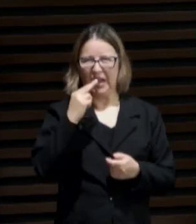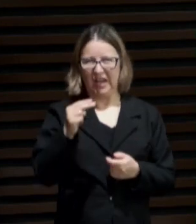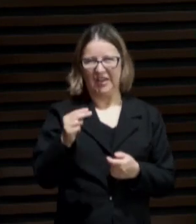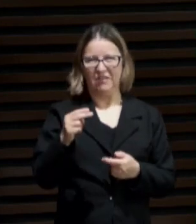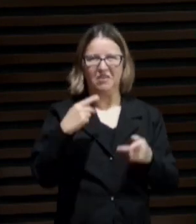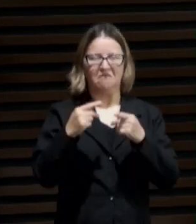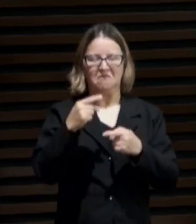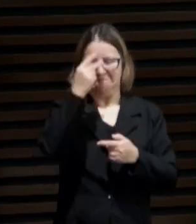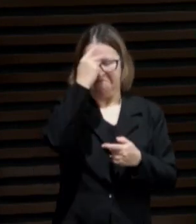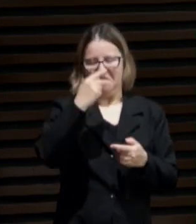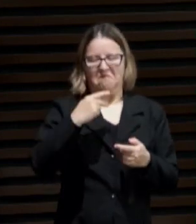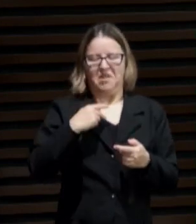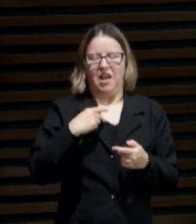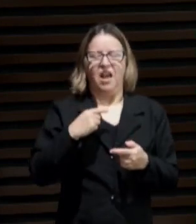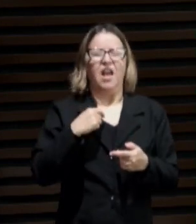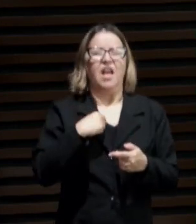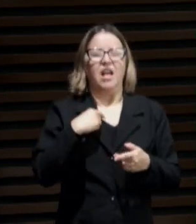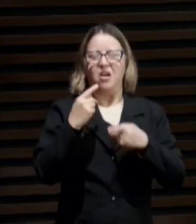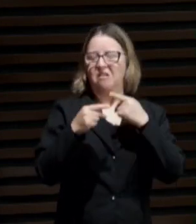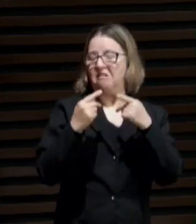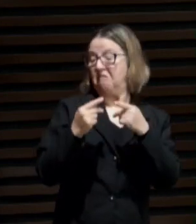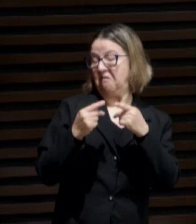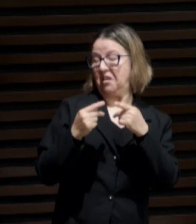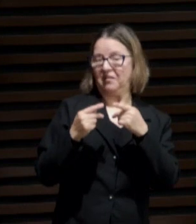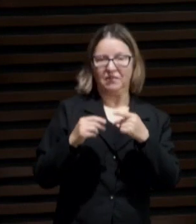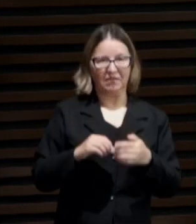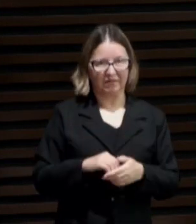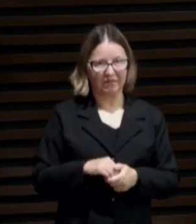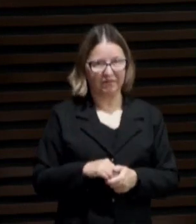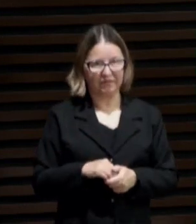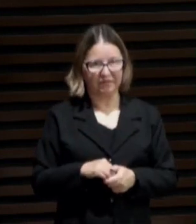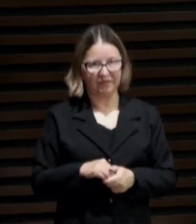si, das proezas, das coisas que ele fez,